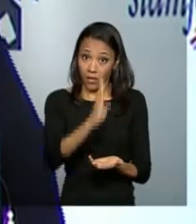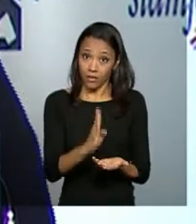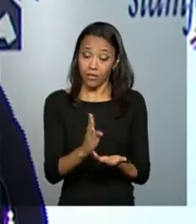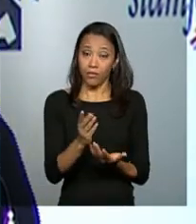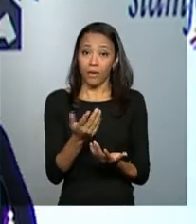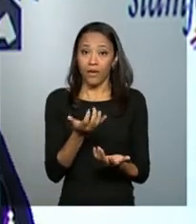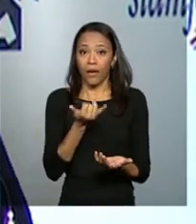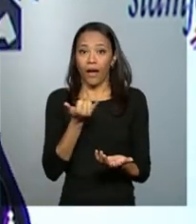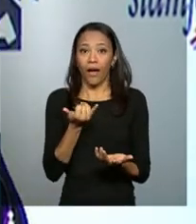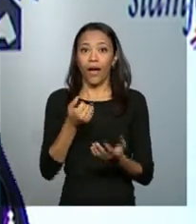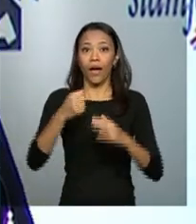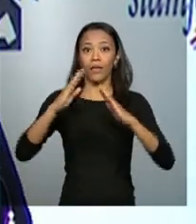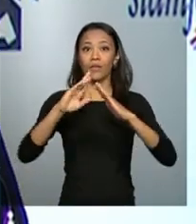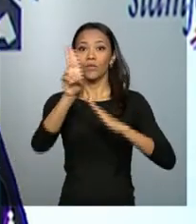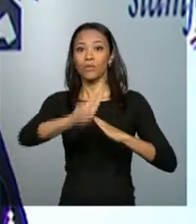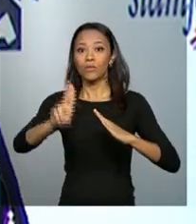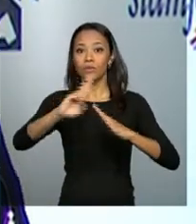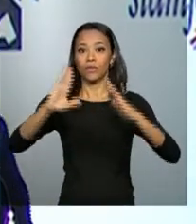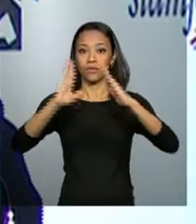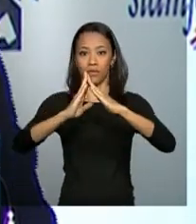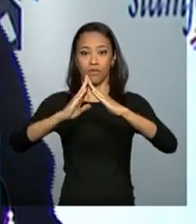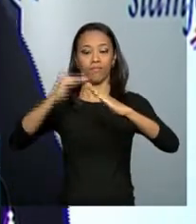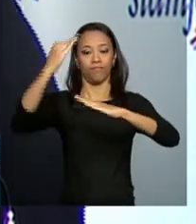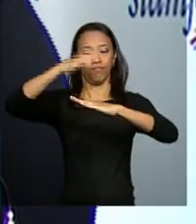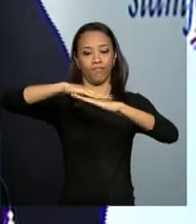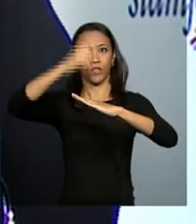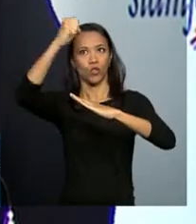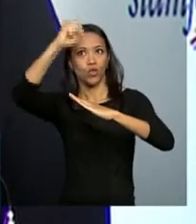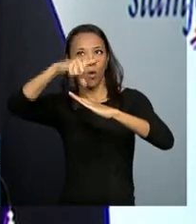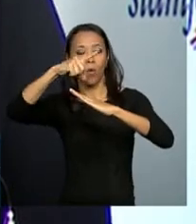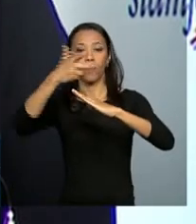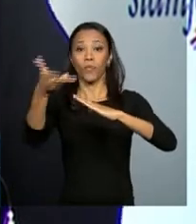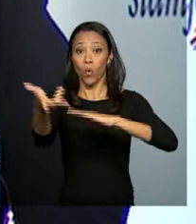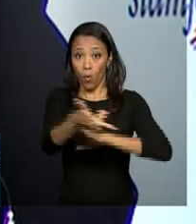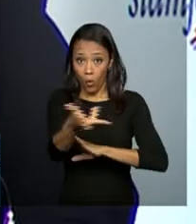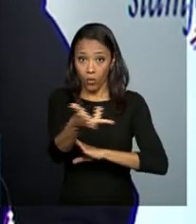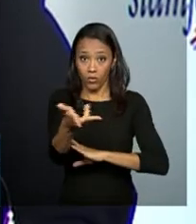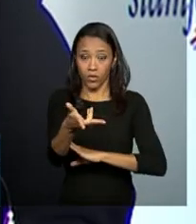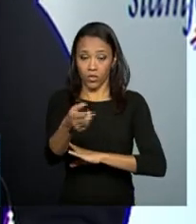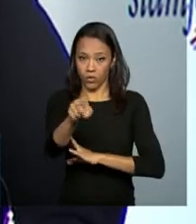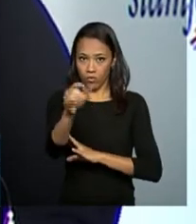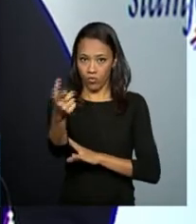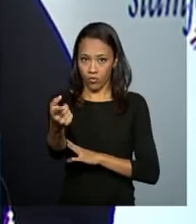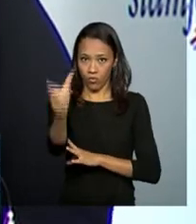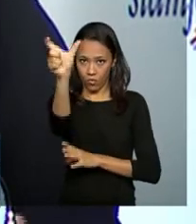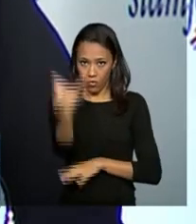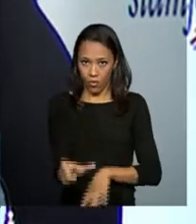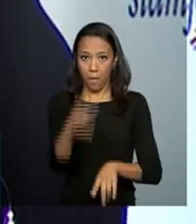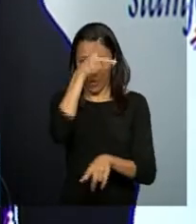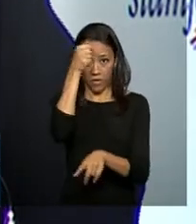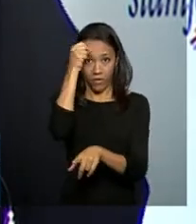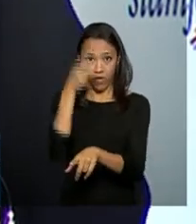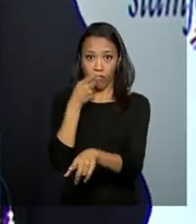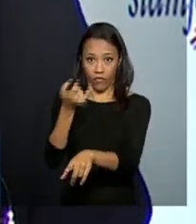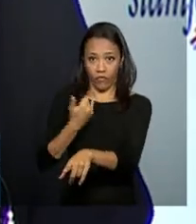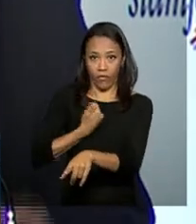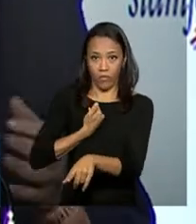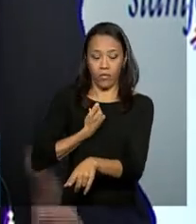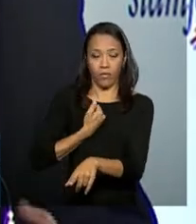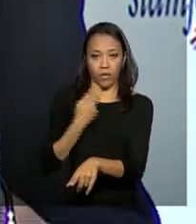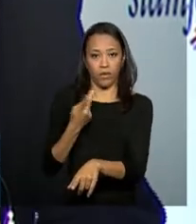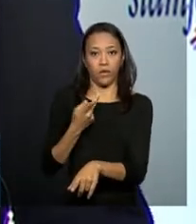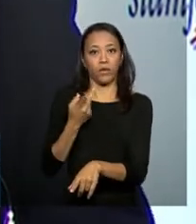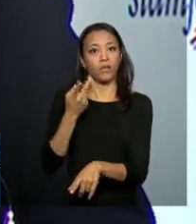energia solar térmica. Hoje, o prefeito Fernando Haddad estava expondo para mim